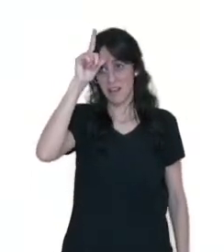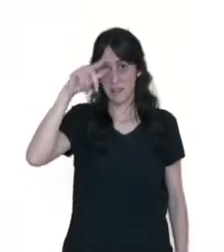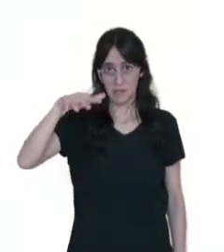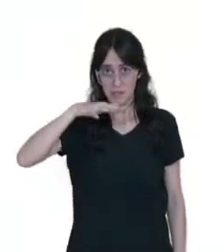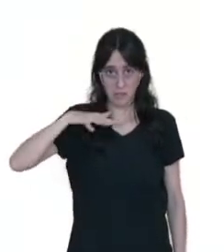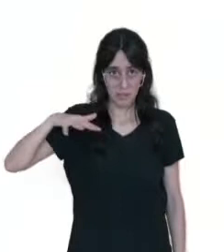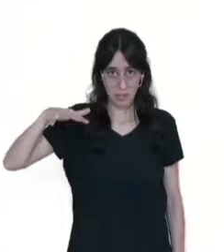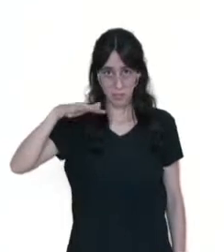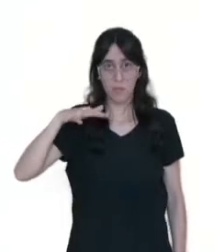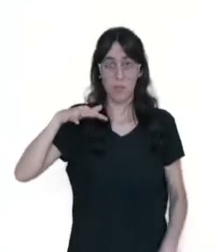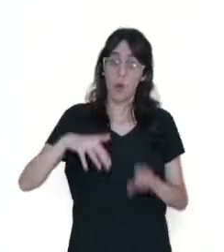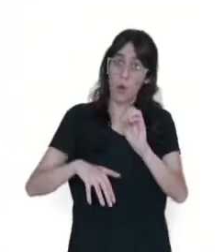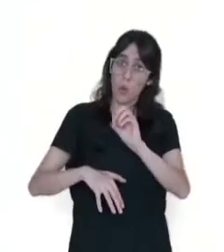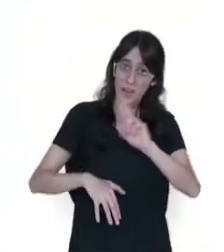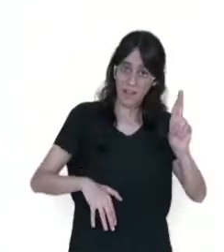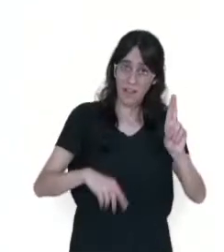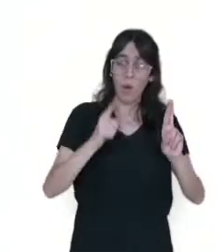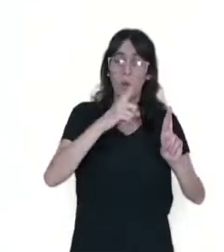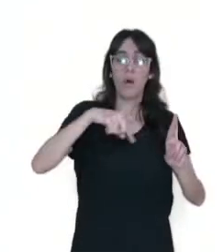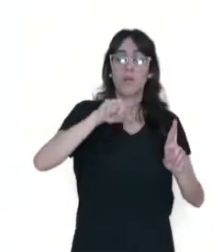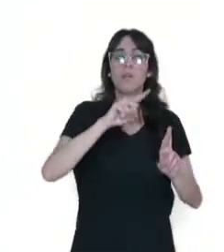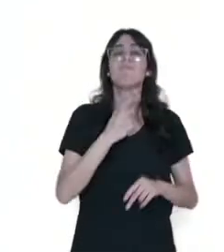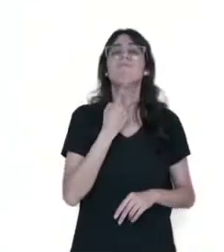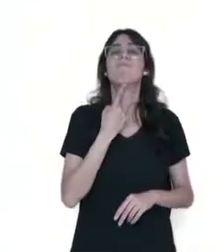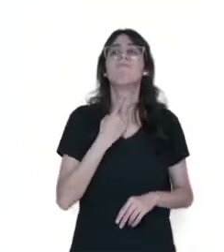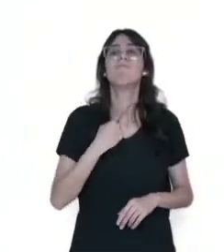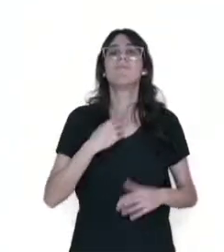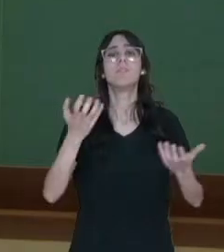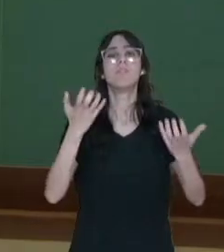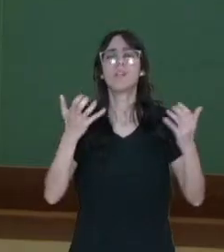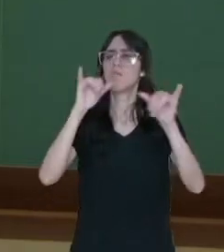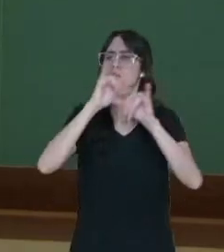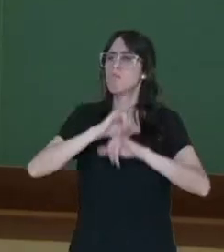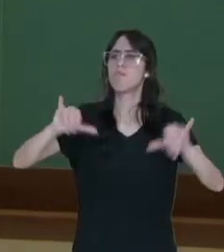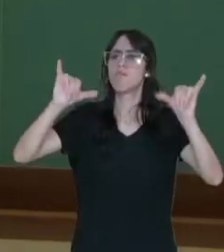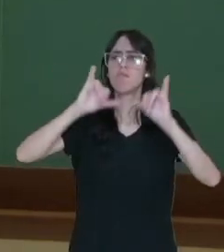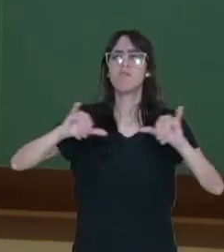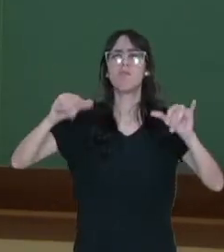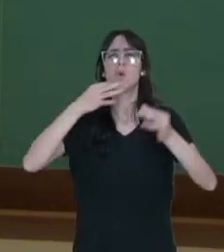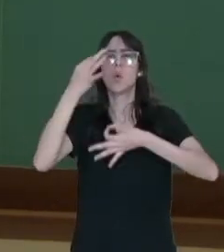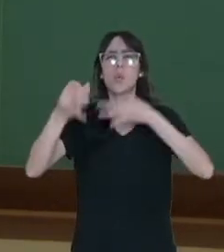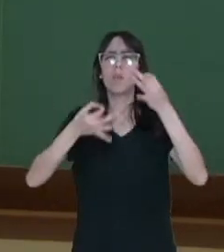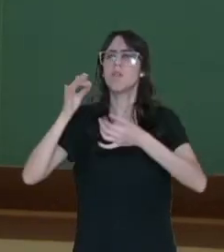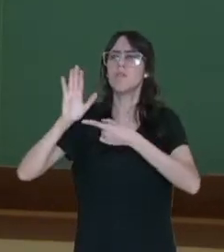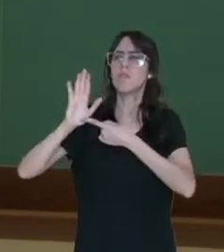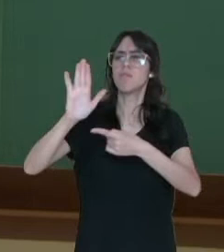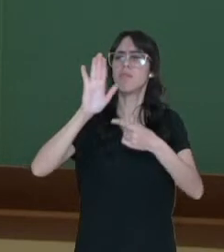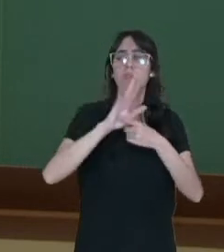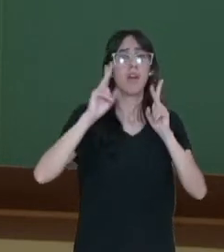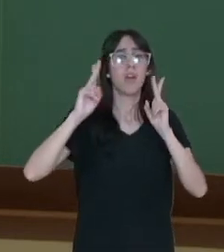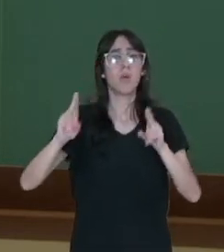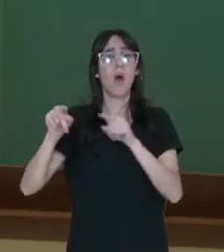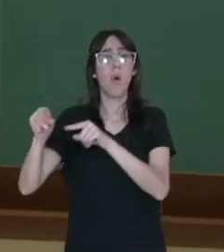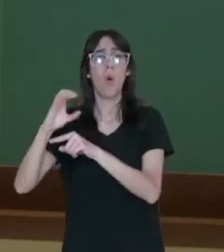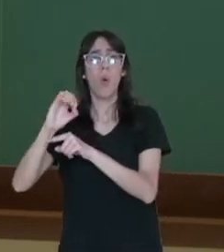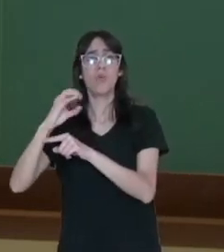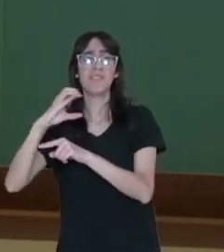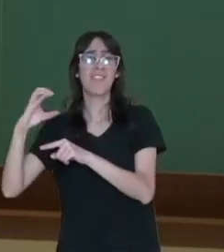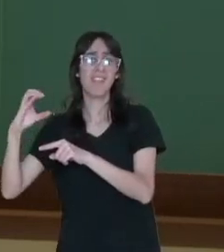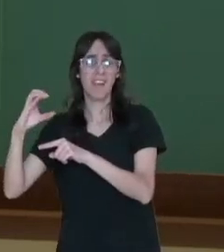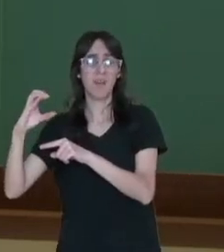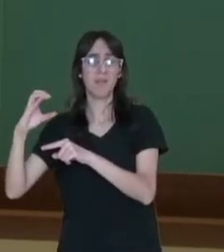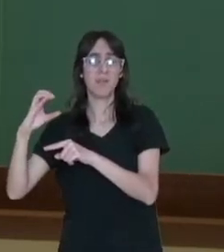orientais, eles desejavam poder manifestar suas ideias livremente, como os alemães ocidentais faziam. Porém, na